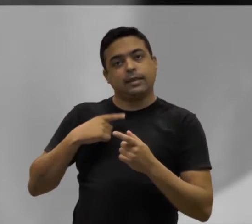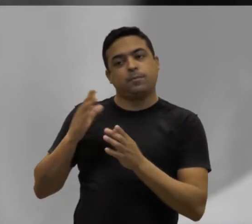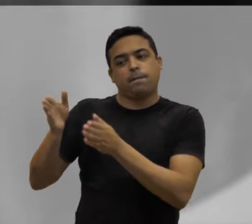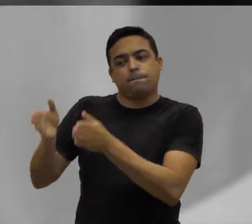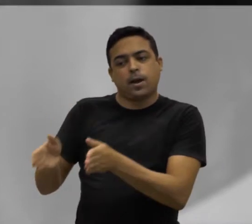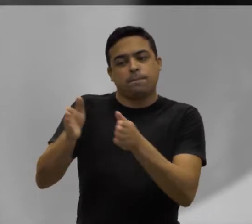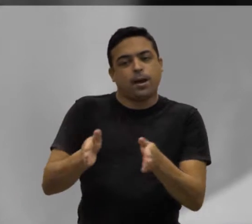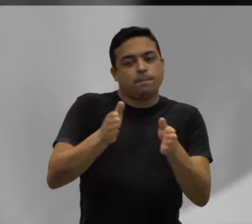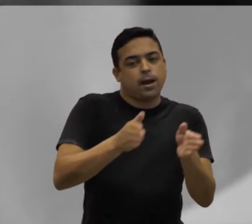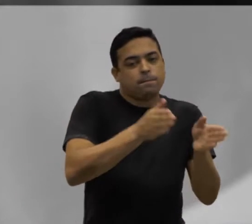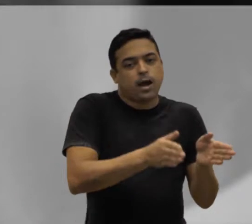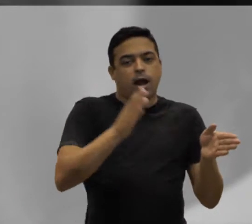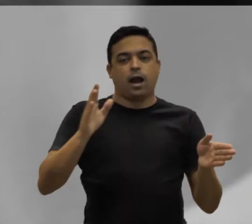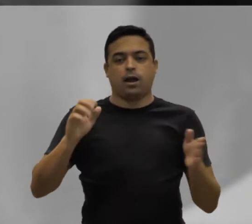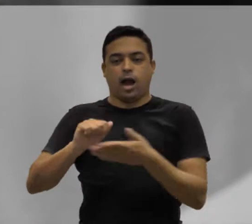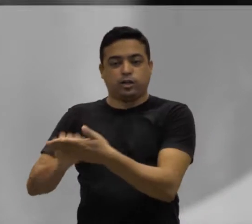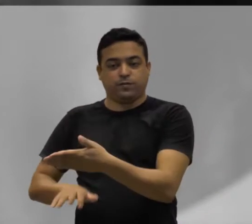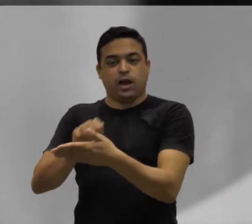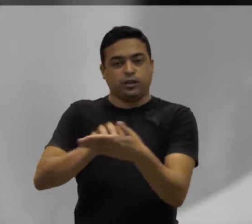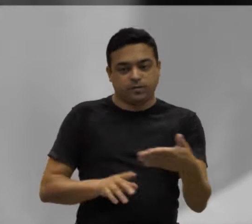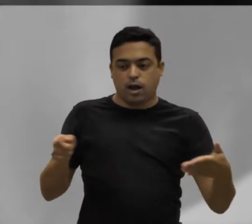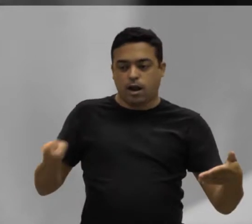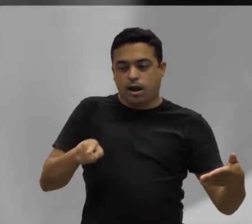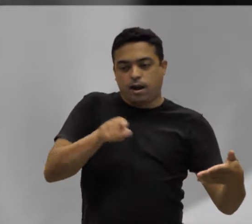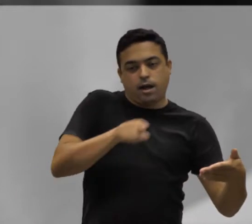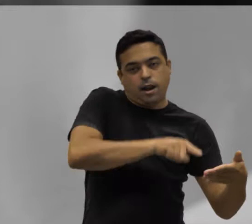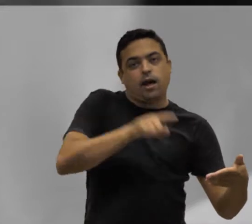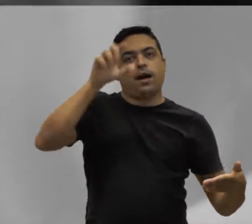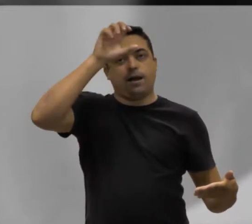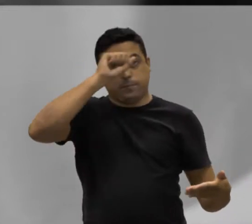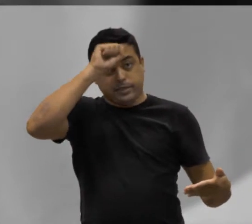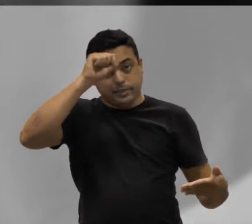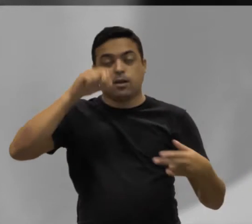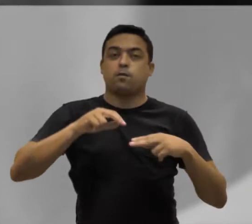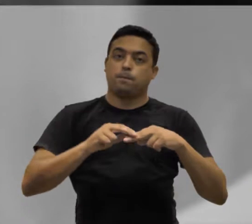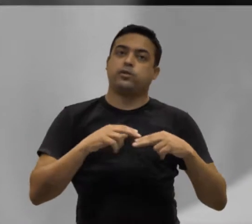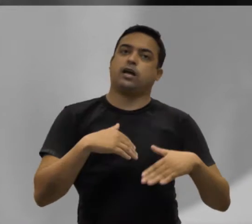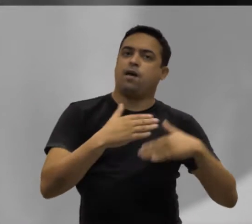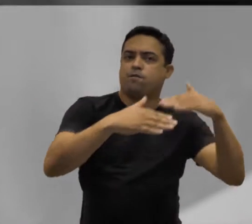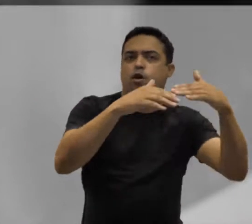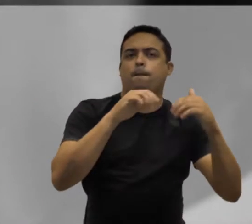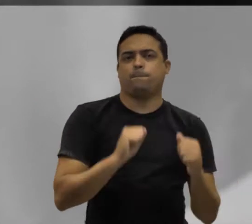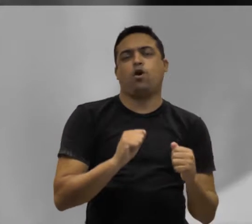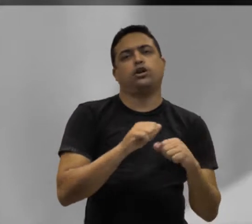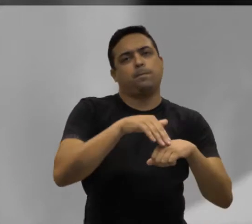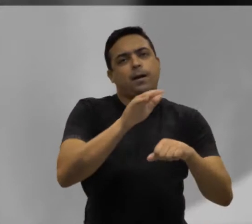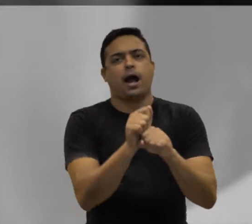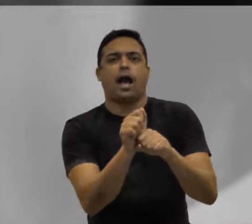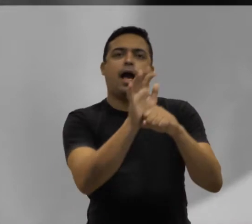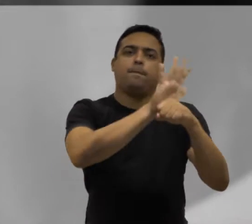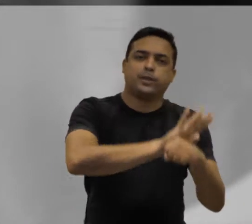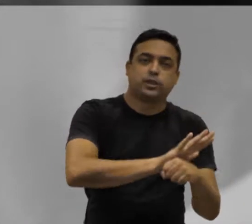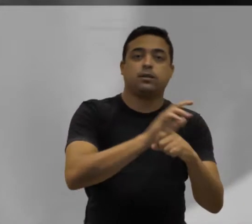uma sequência de atividades a serem realizadas. Com a evolução, pode ser mais abstrato, sendo